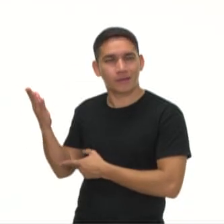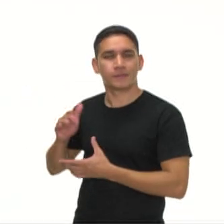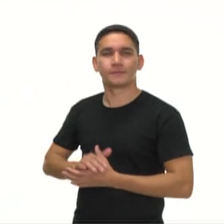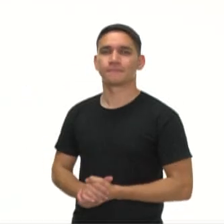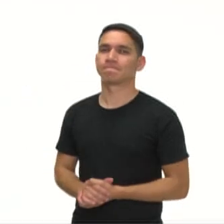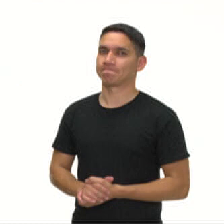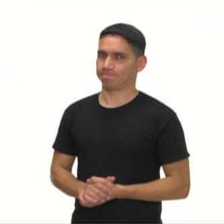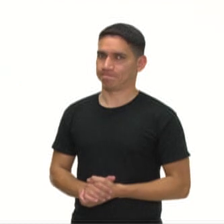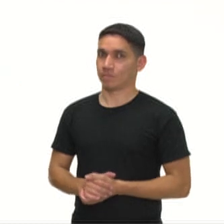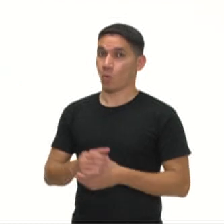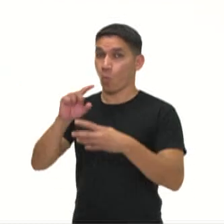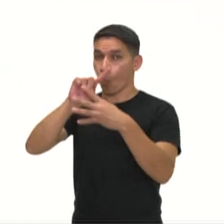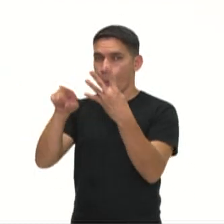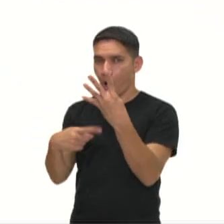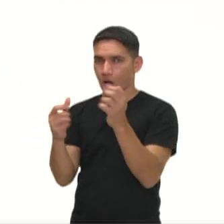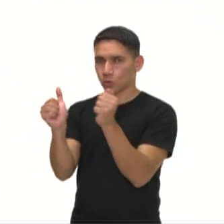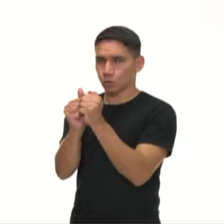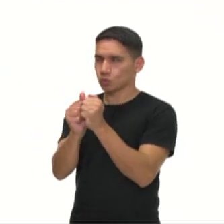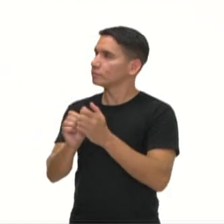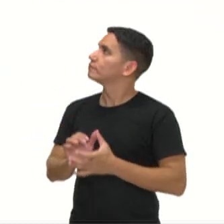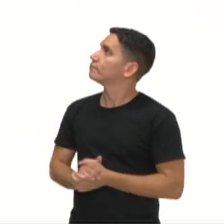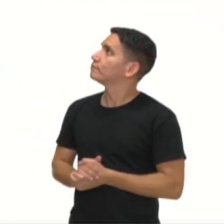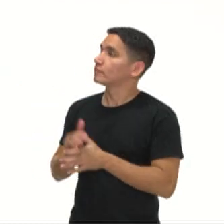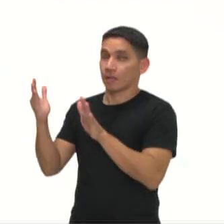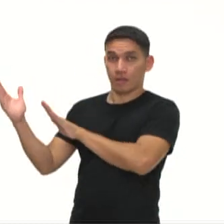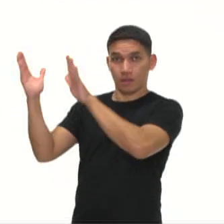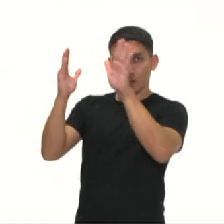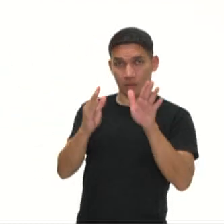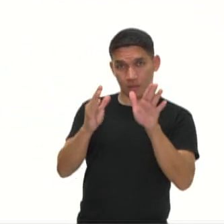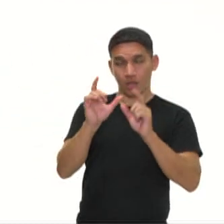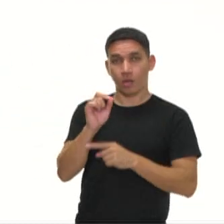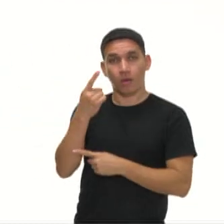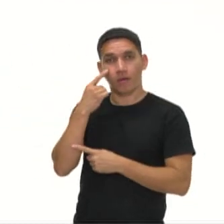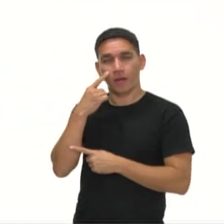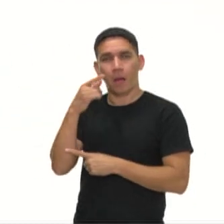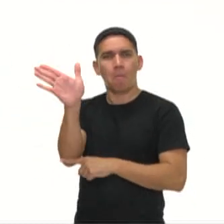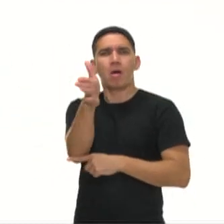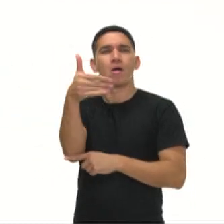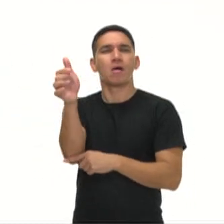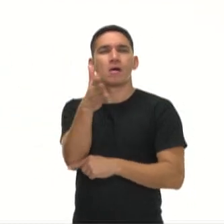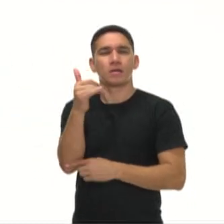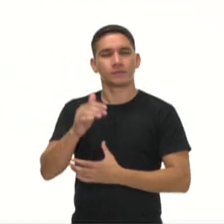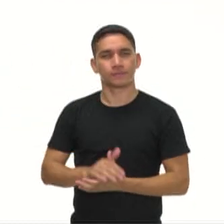esquerdo. 4 imagens aqui juntas. E essa imagem do seu lado direito, essa bandeira.